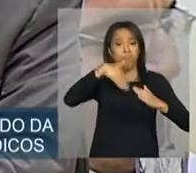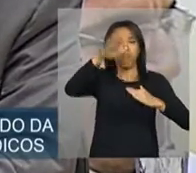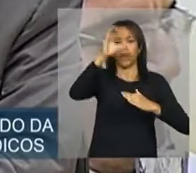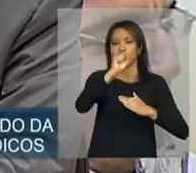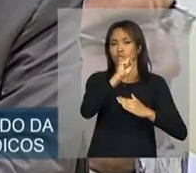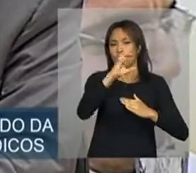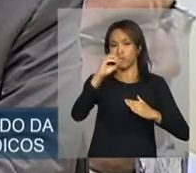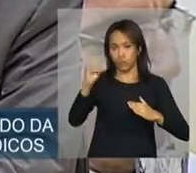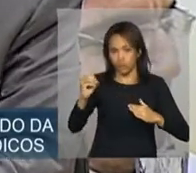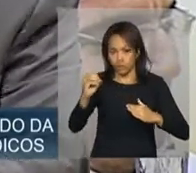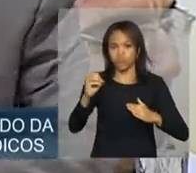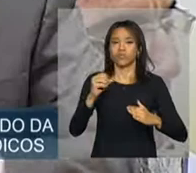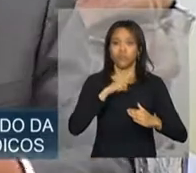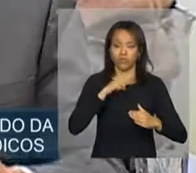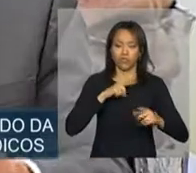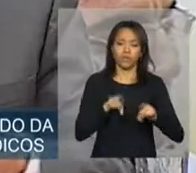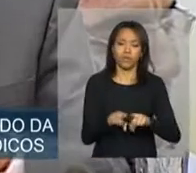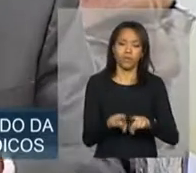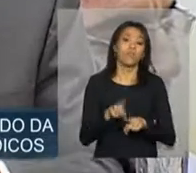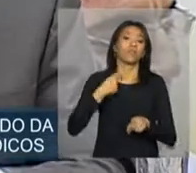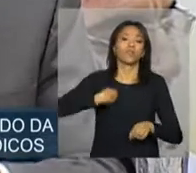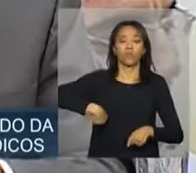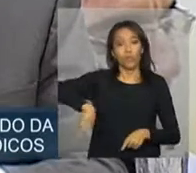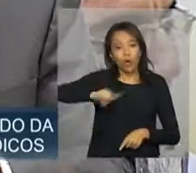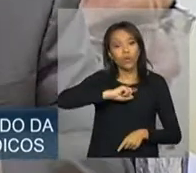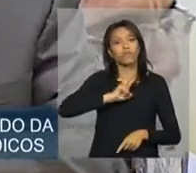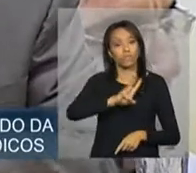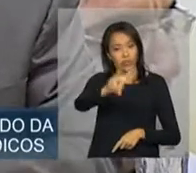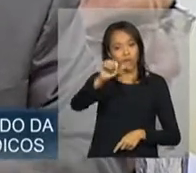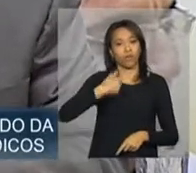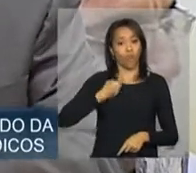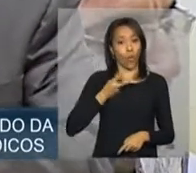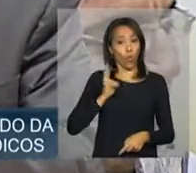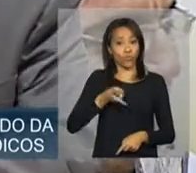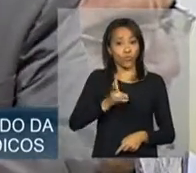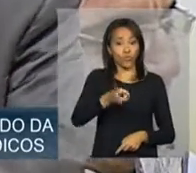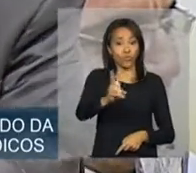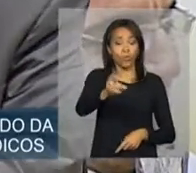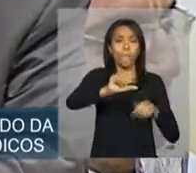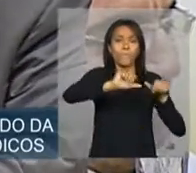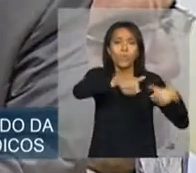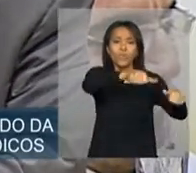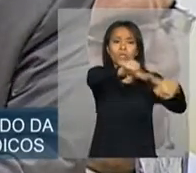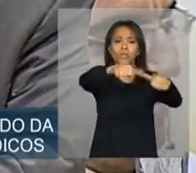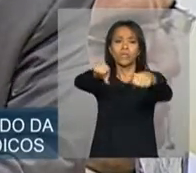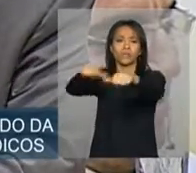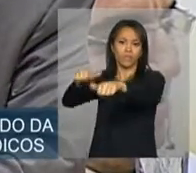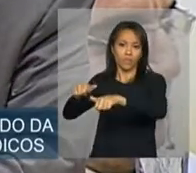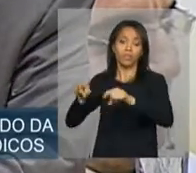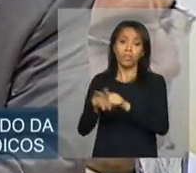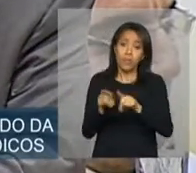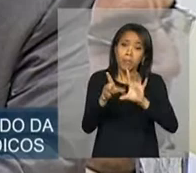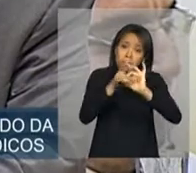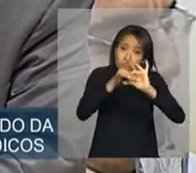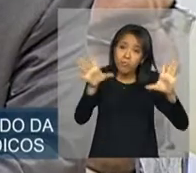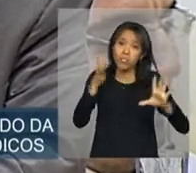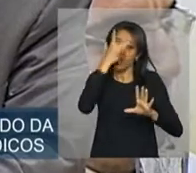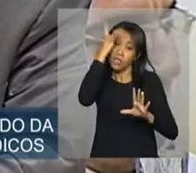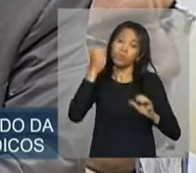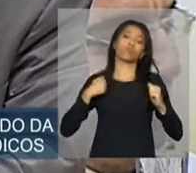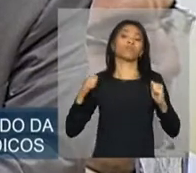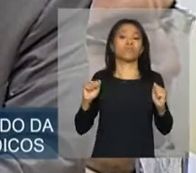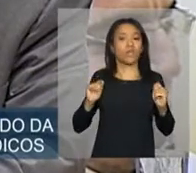primeira ação do Mais Médicos nós vamos ter continuar mudando ampliando cada vez mais o acesso da população